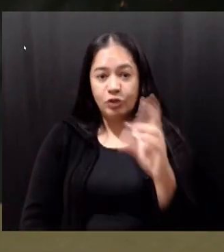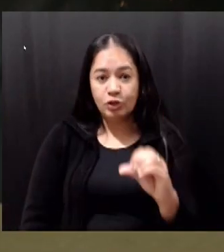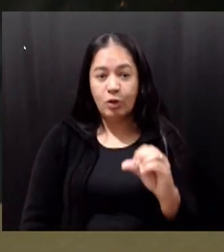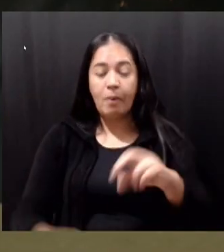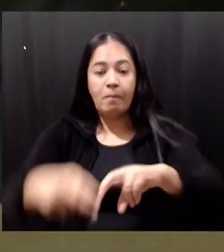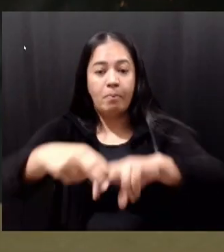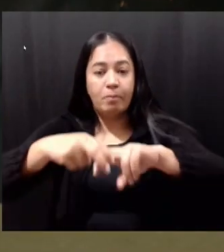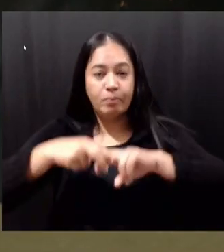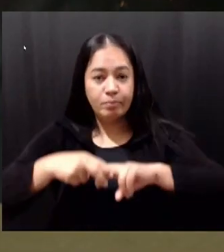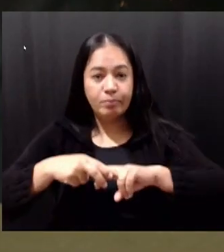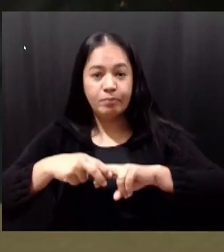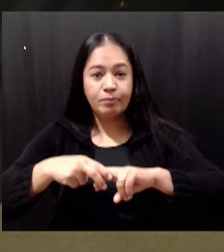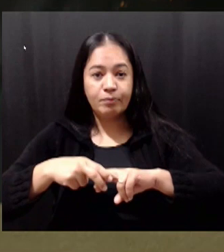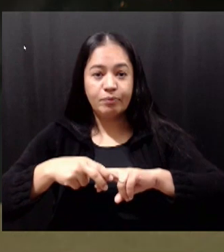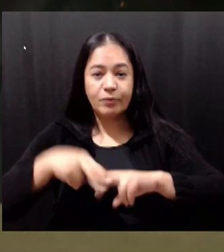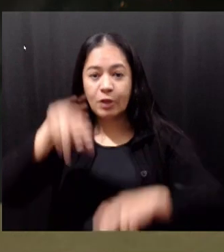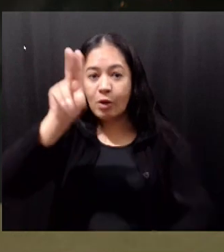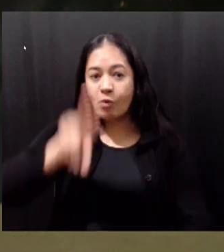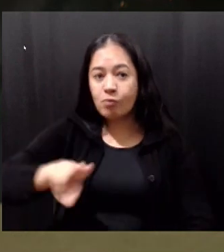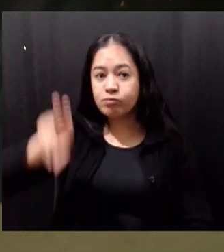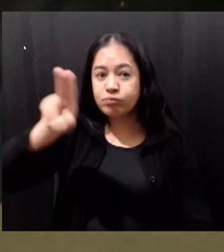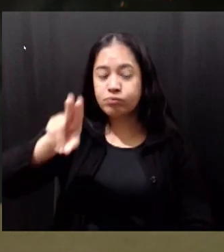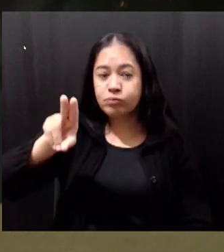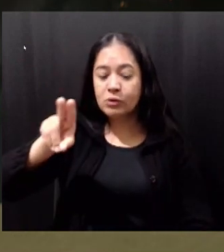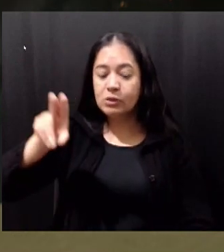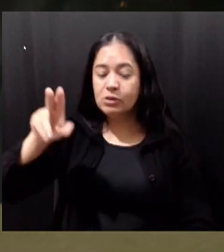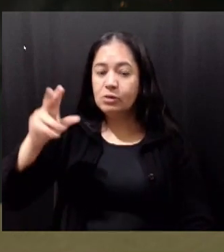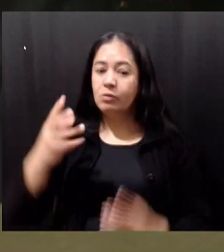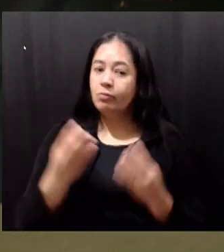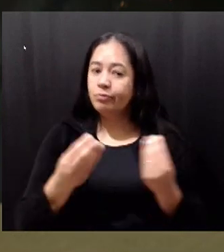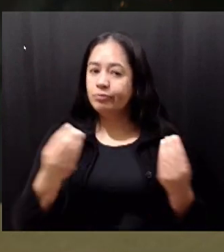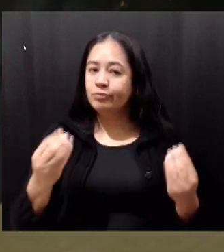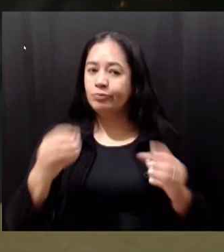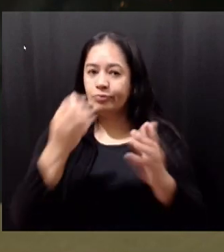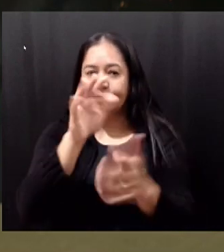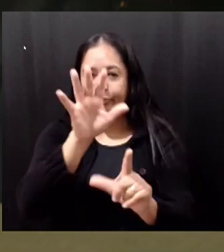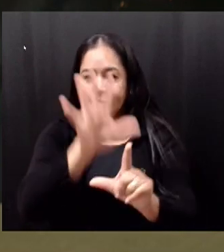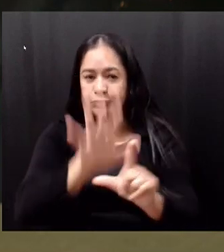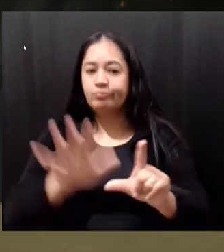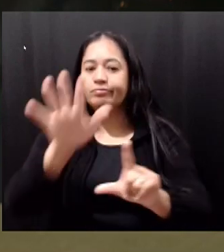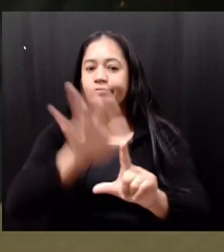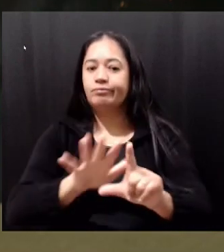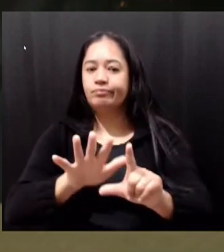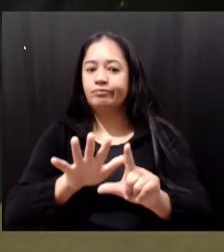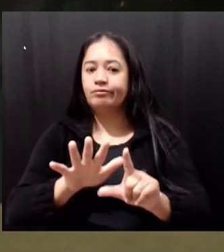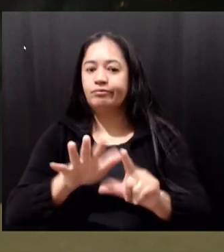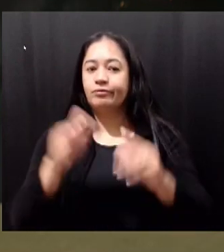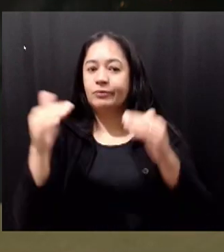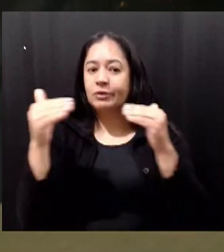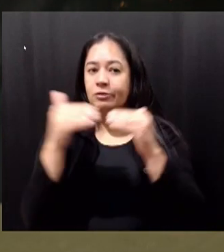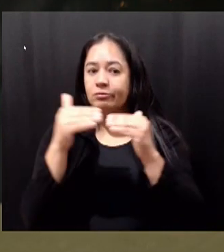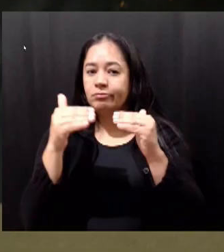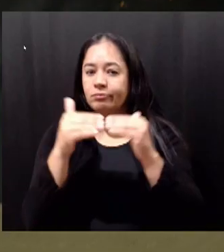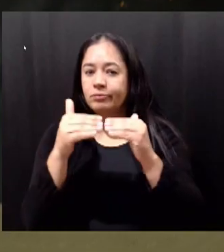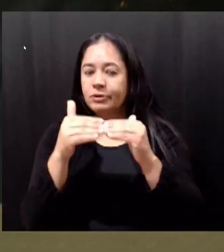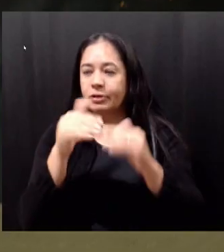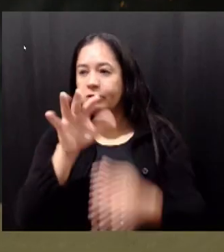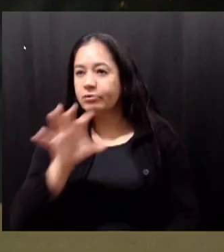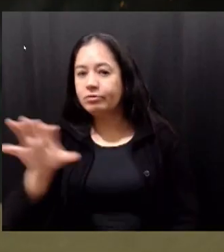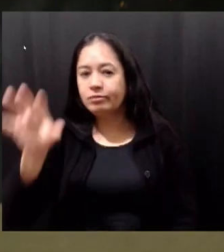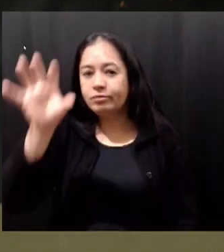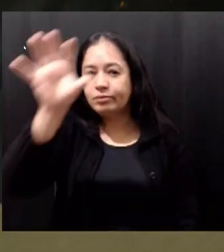ao uso intensivo de plataformas, né? Com dados diferentes, regiões e faixas etárias, a